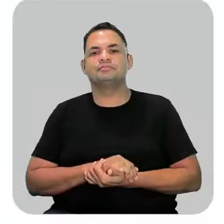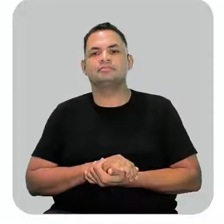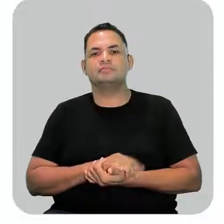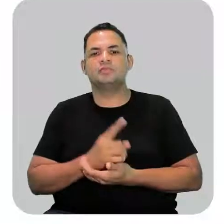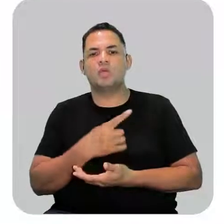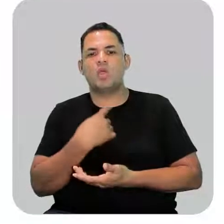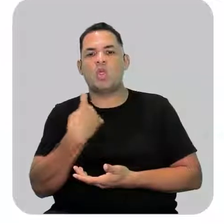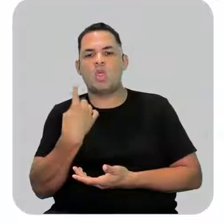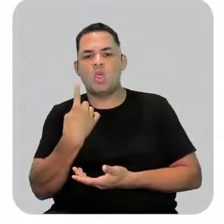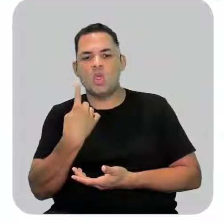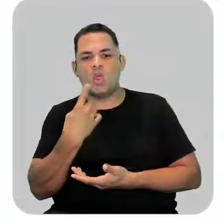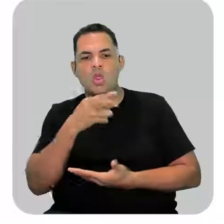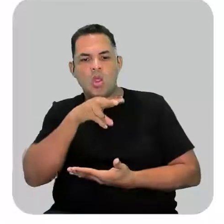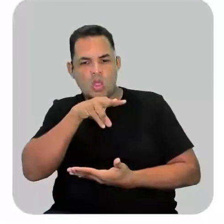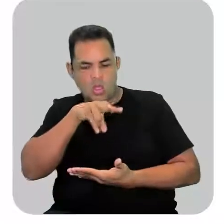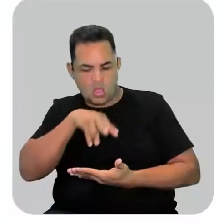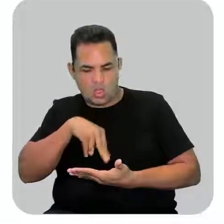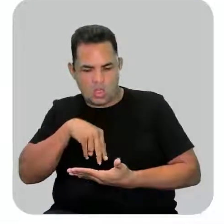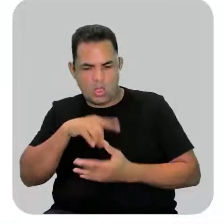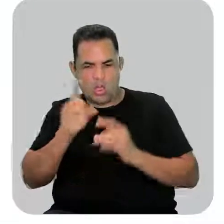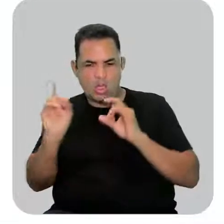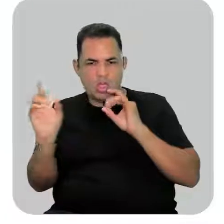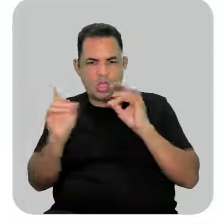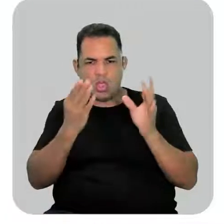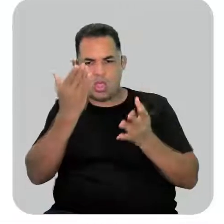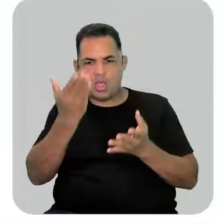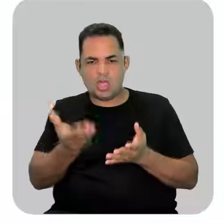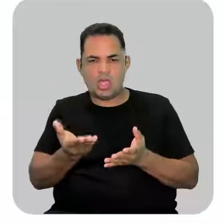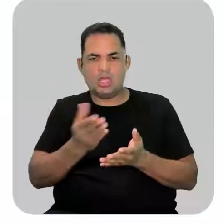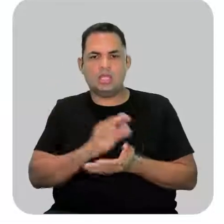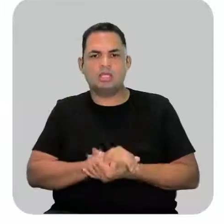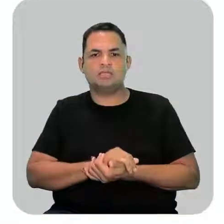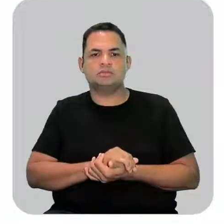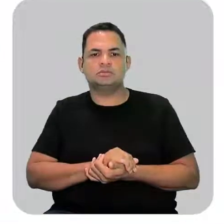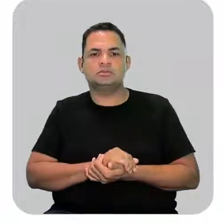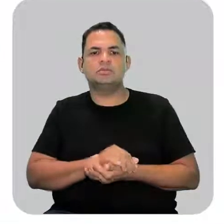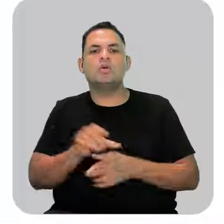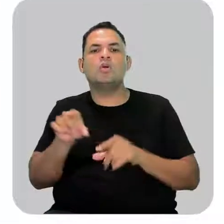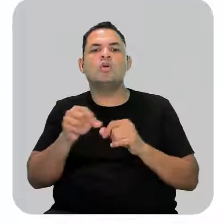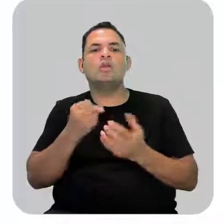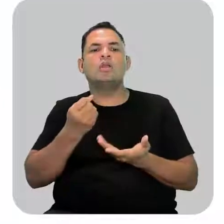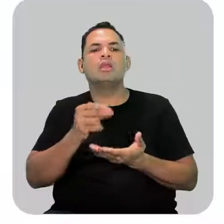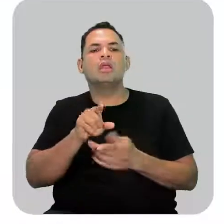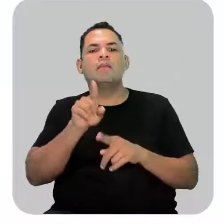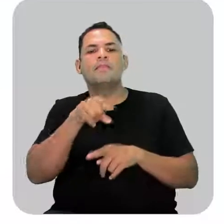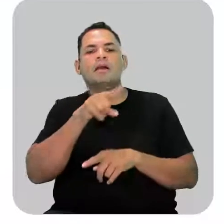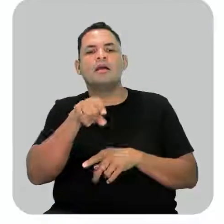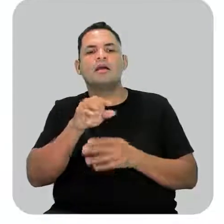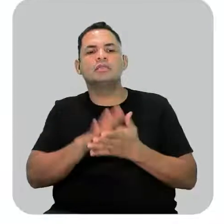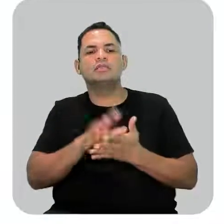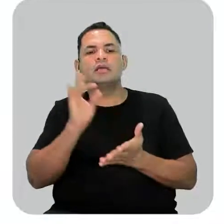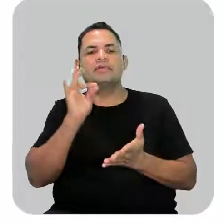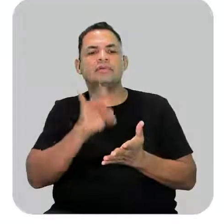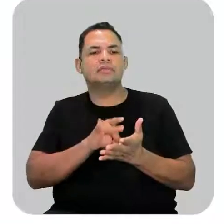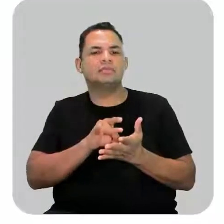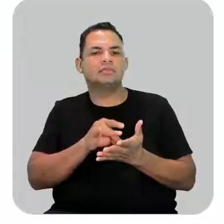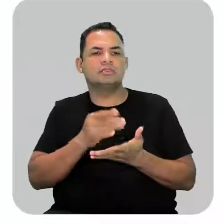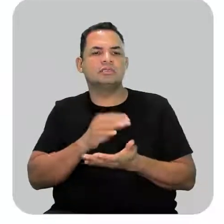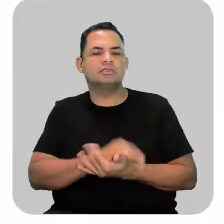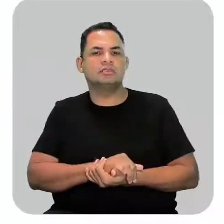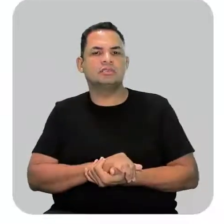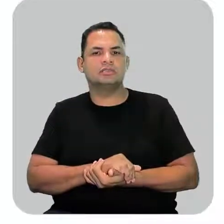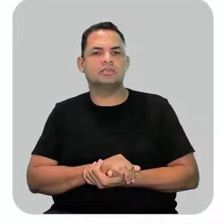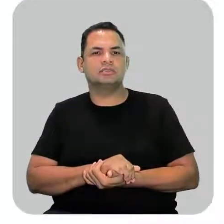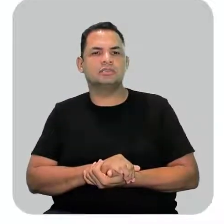estava fazendo aqui, lesse cada uma delas e marcasse aquelas que você considera que são verdadeiras. E